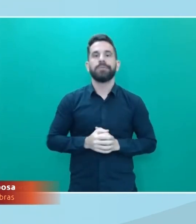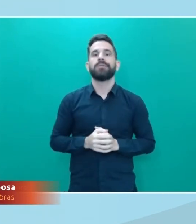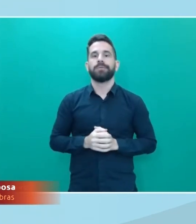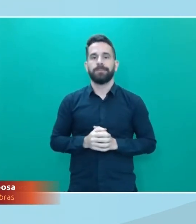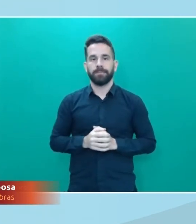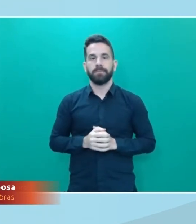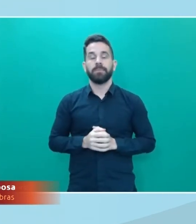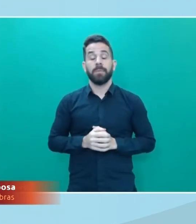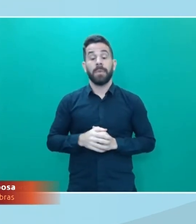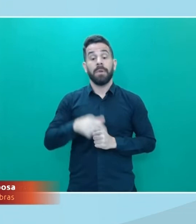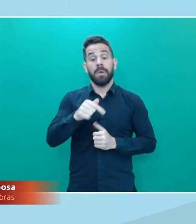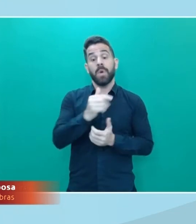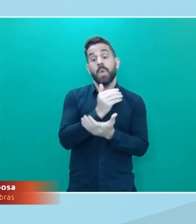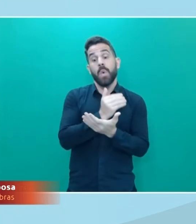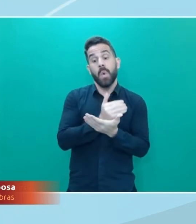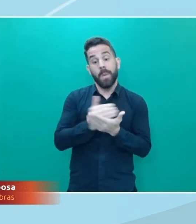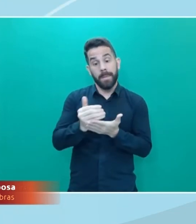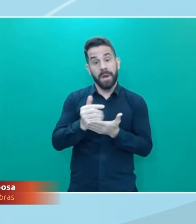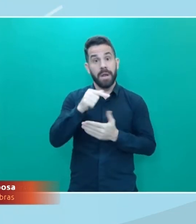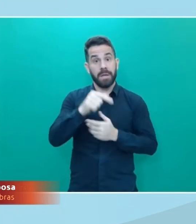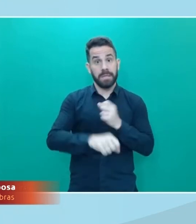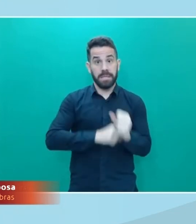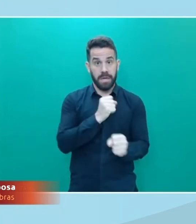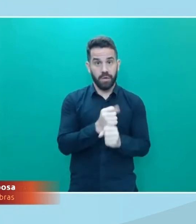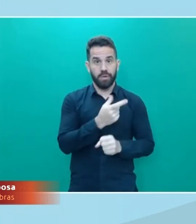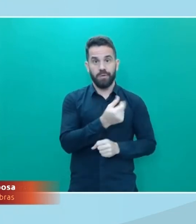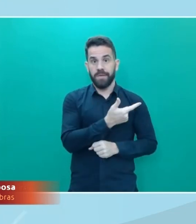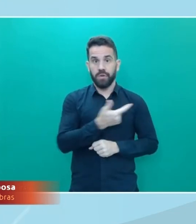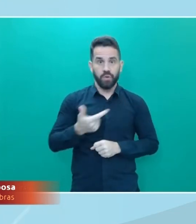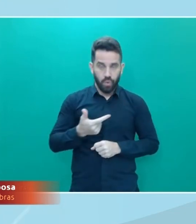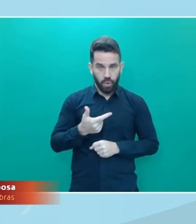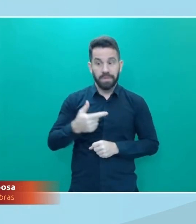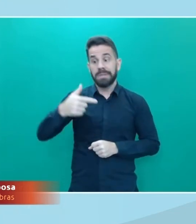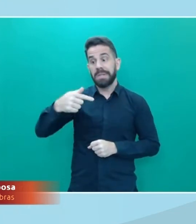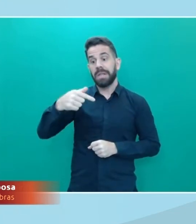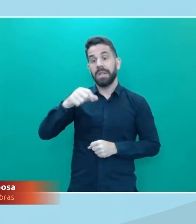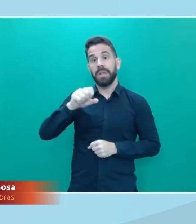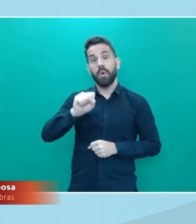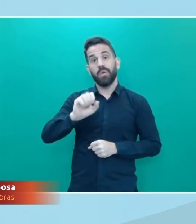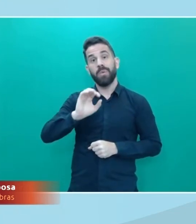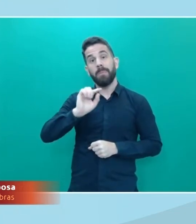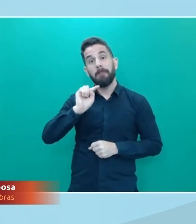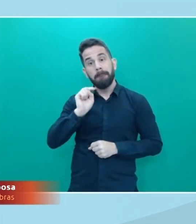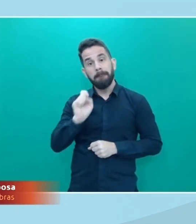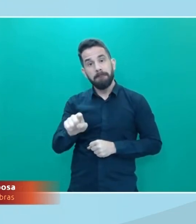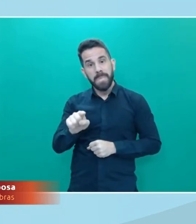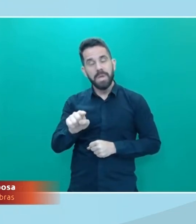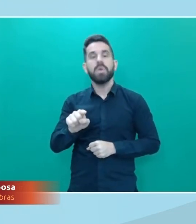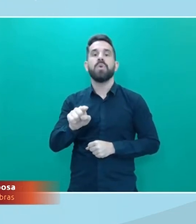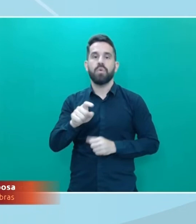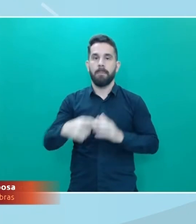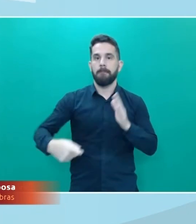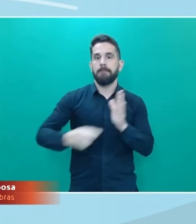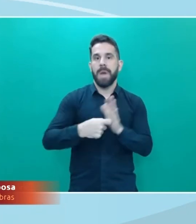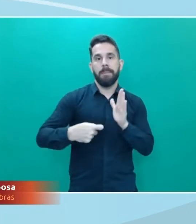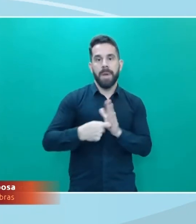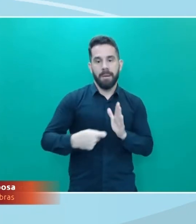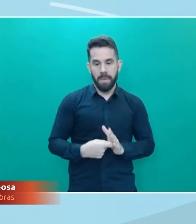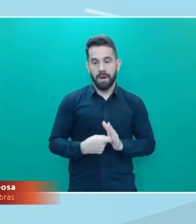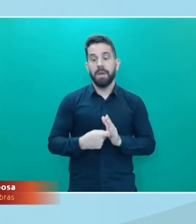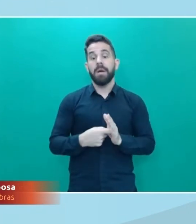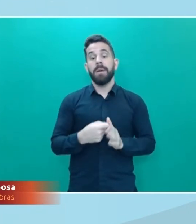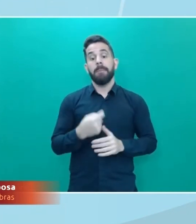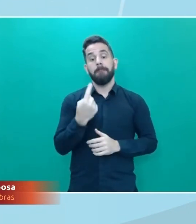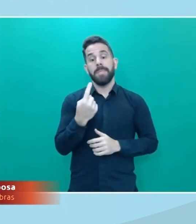78 mil denúncias foram registradas. Desse total, 1.150 estão ligadas